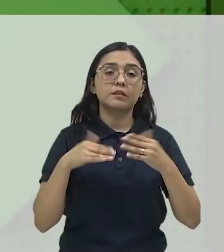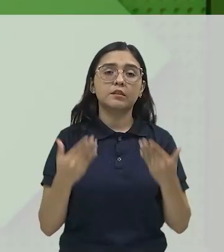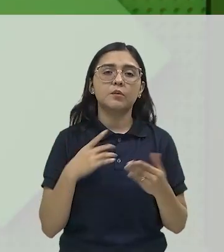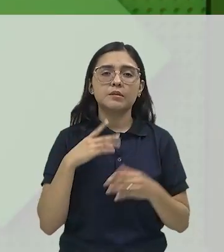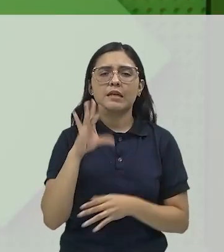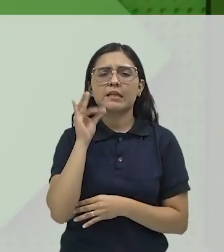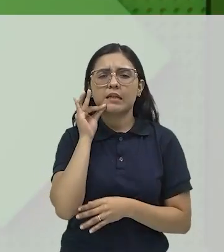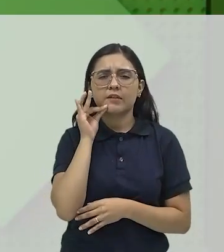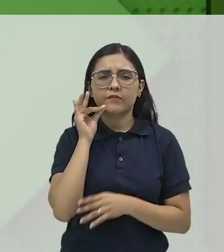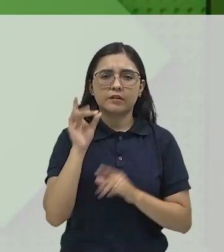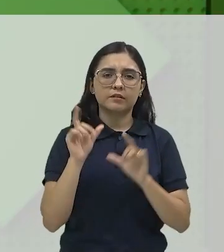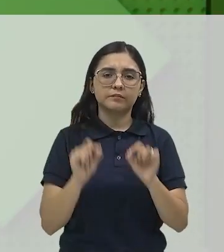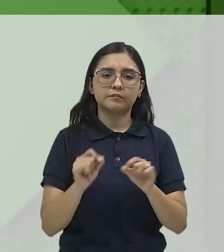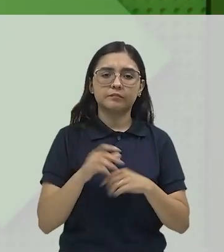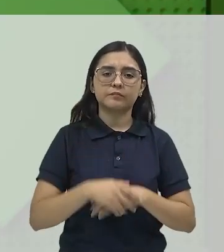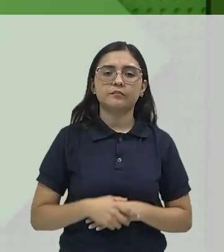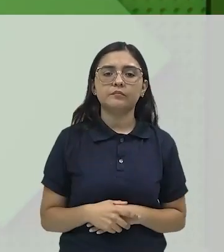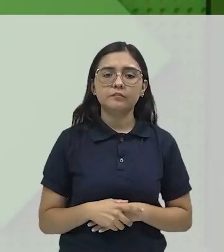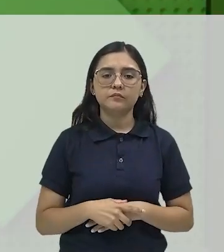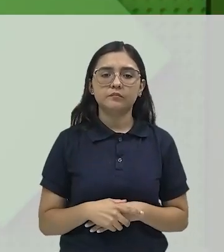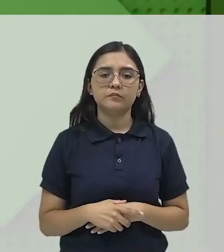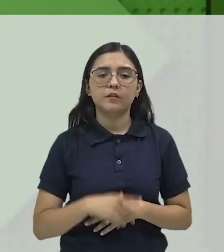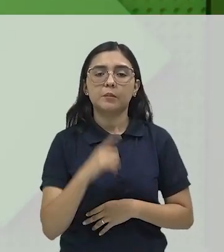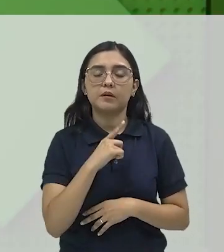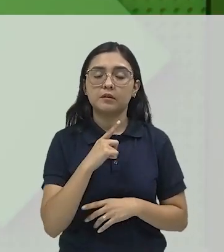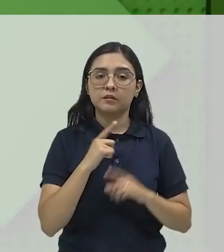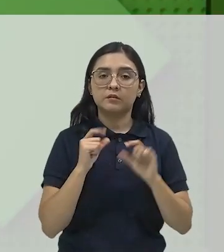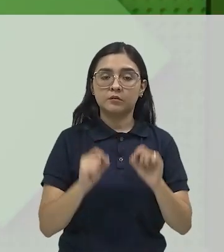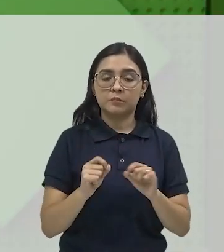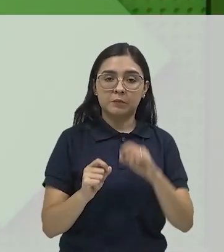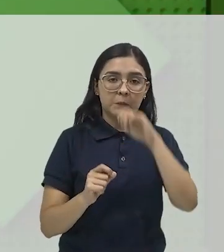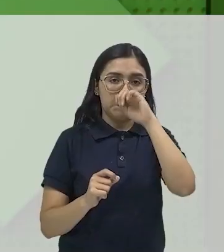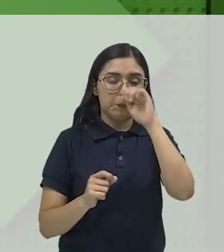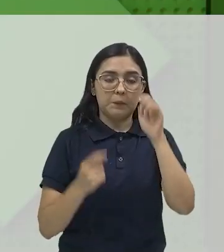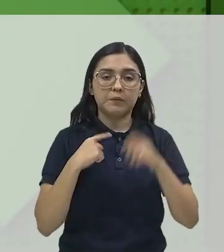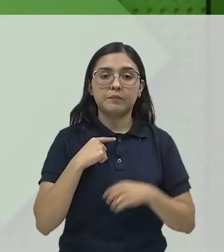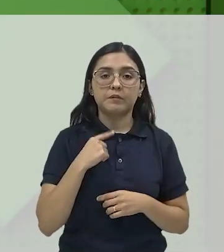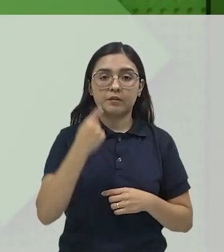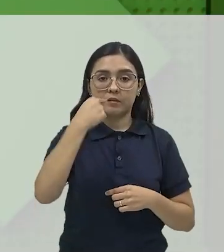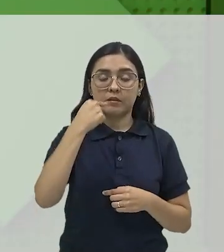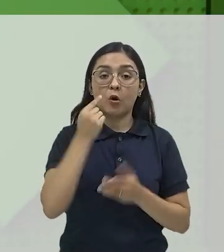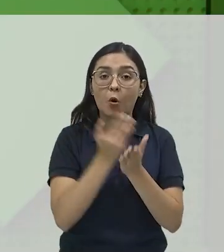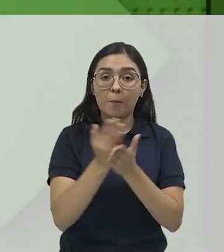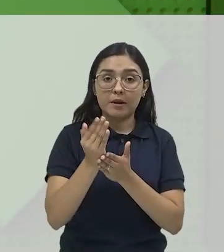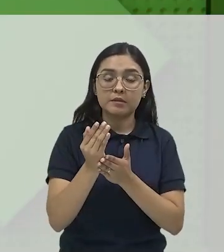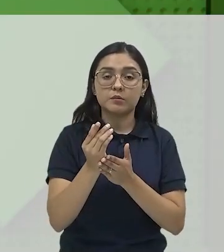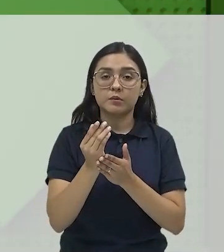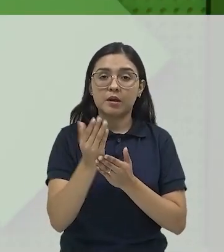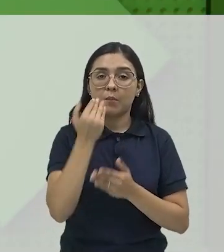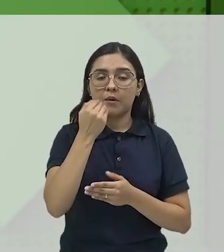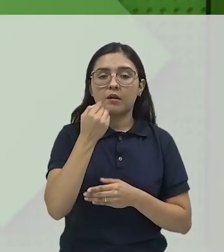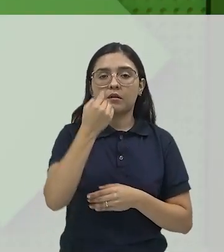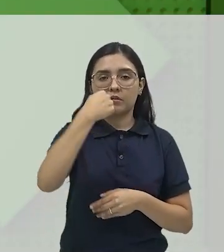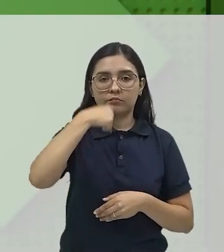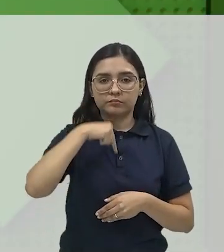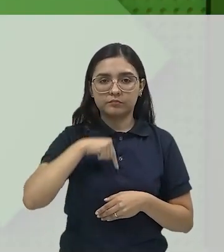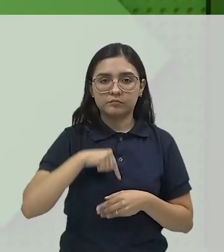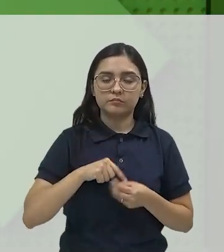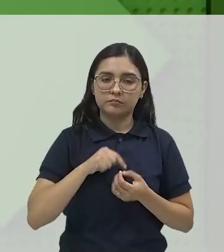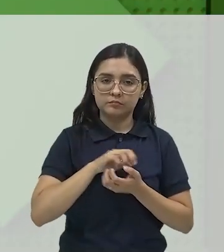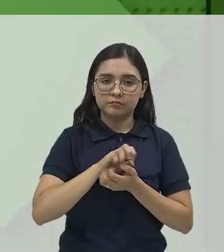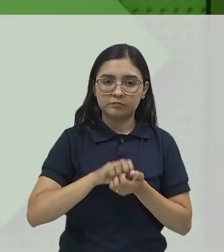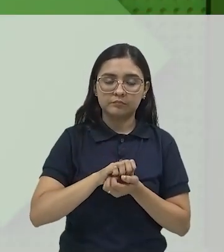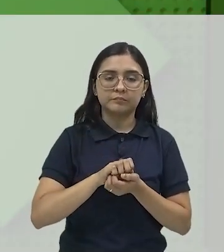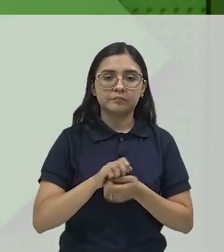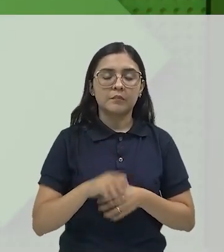gente, ela vai para a boca porque a digestão do nosso alimento se inicia na nossa boca,